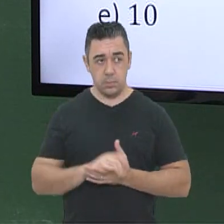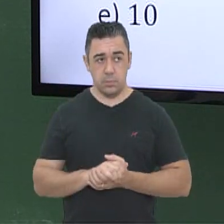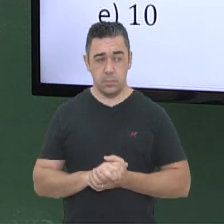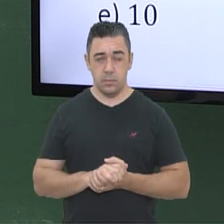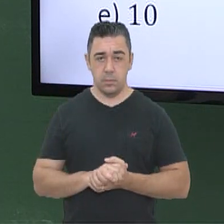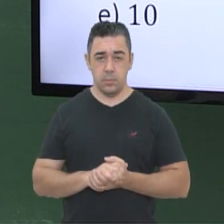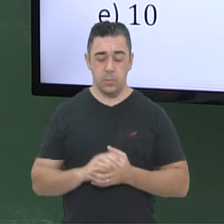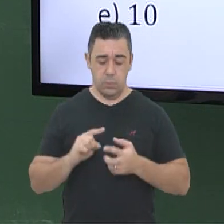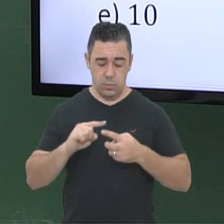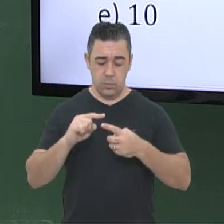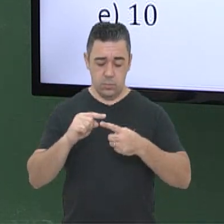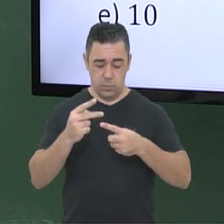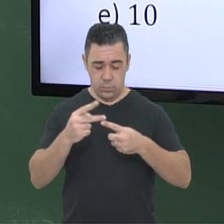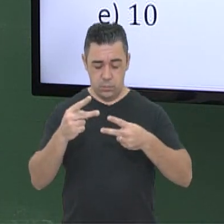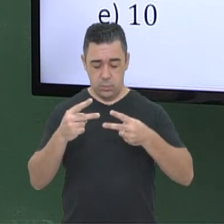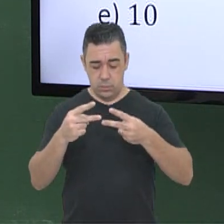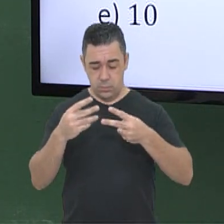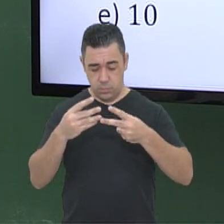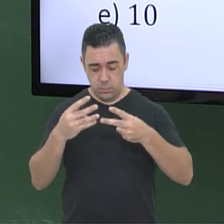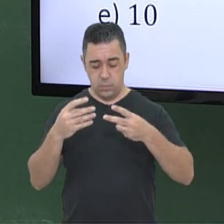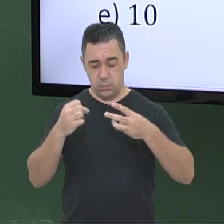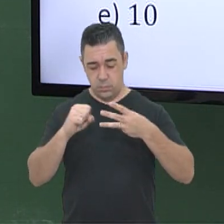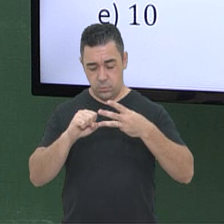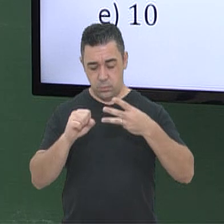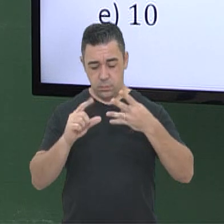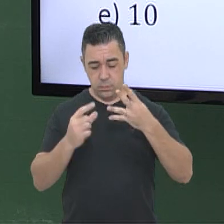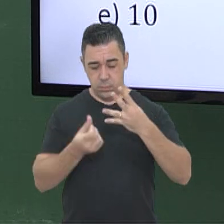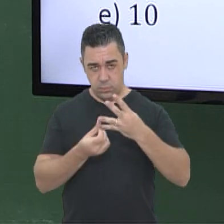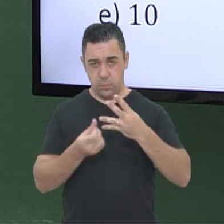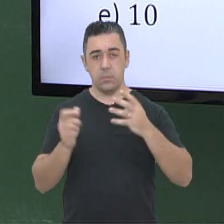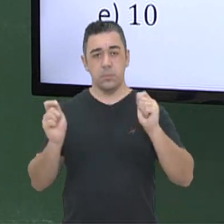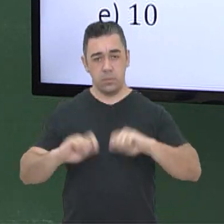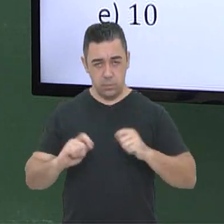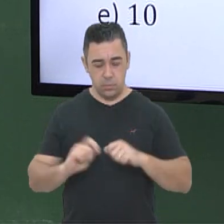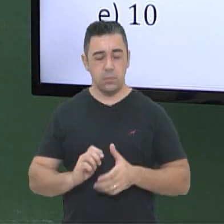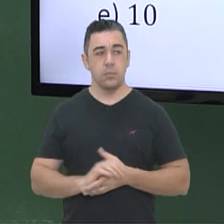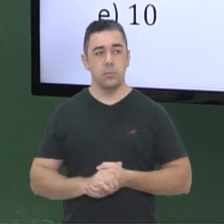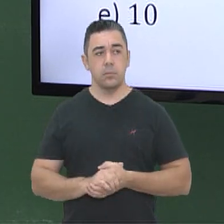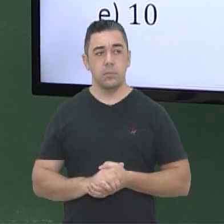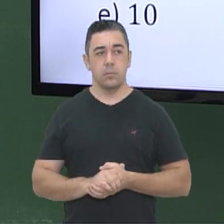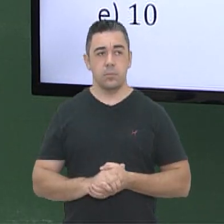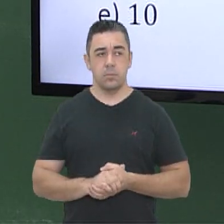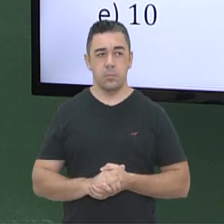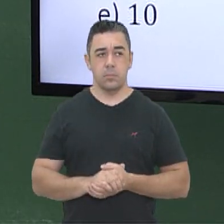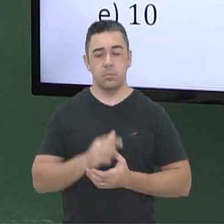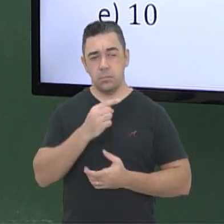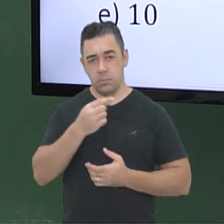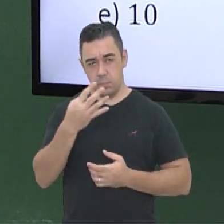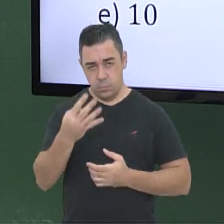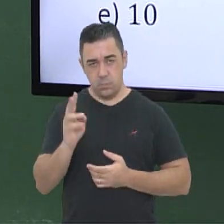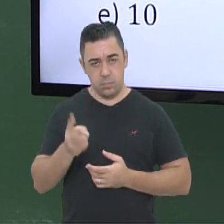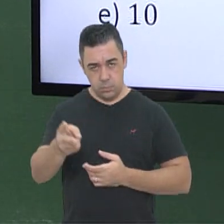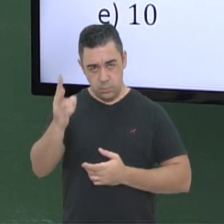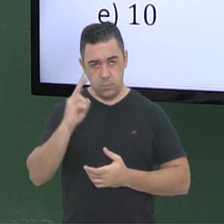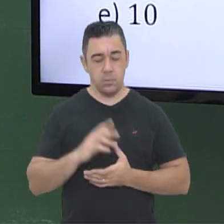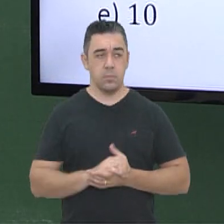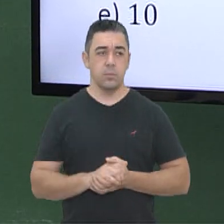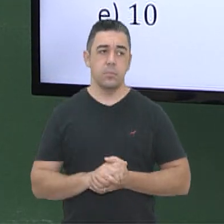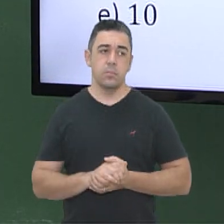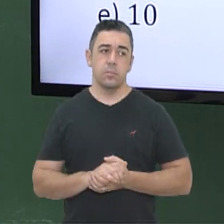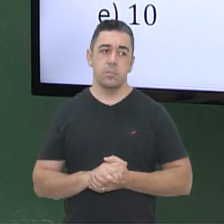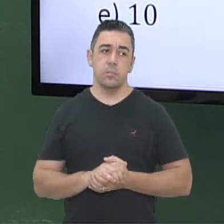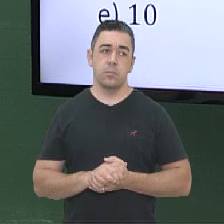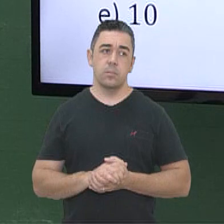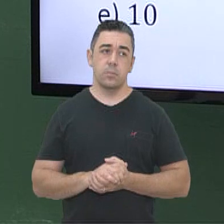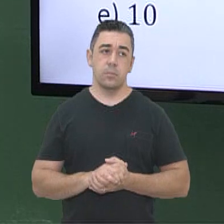4, 8, 16. Então, se quisesse, podia cortar também fora da raiz, tanto faz. O menos 4 mantém, porque não tem nenhum número para